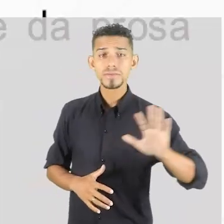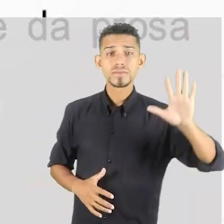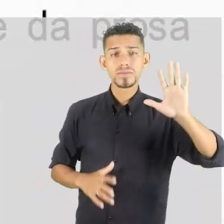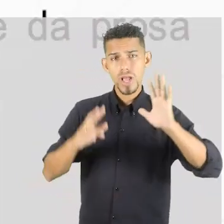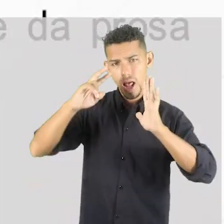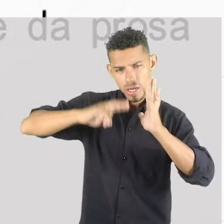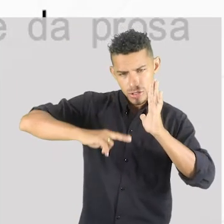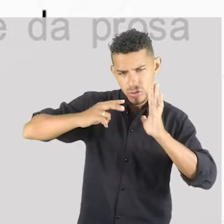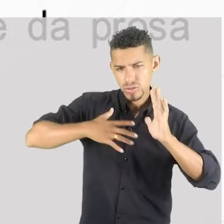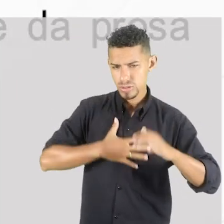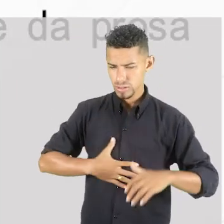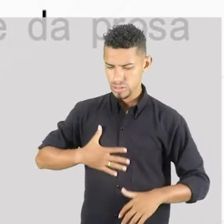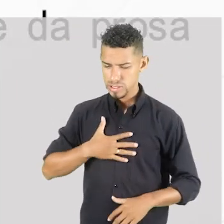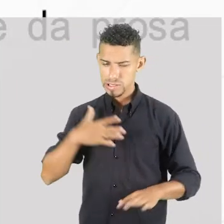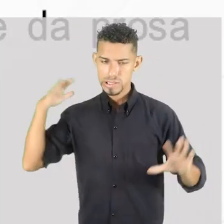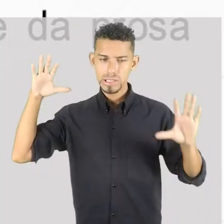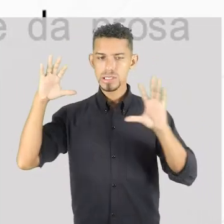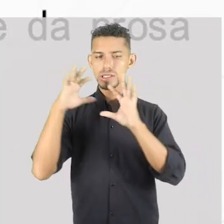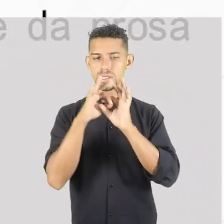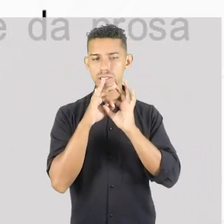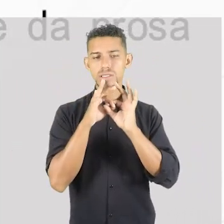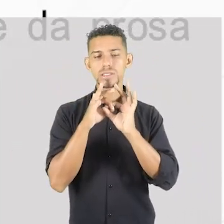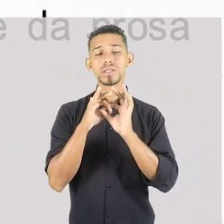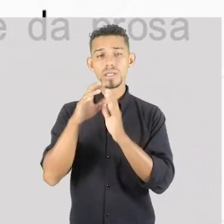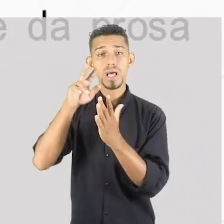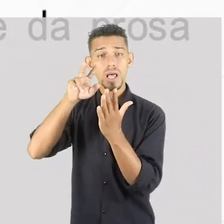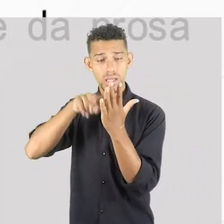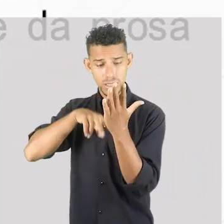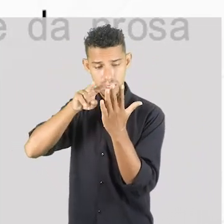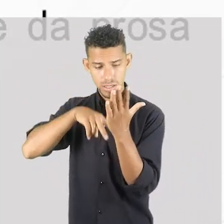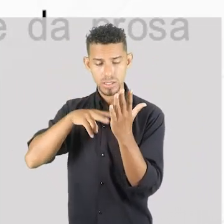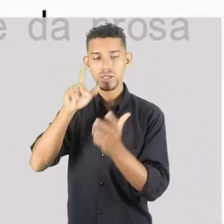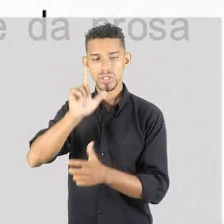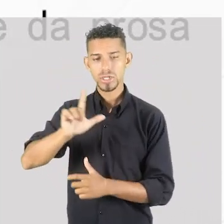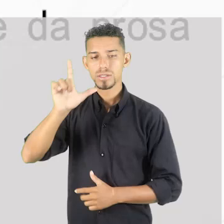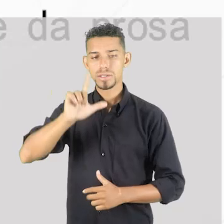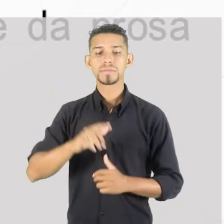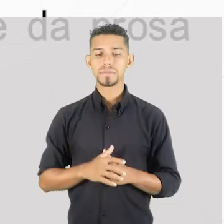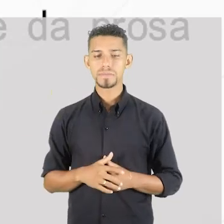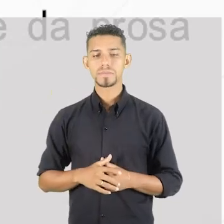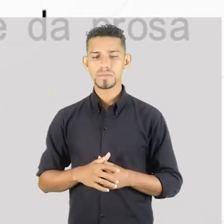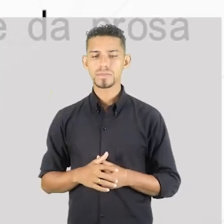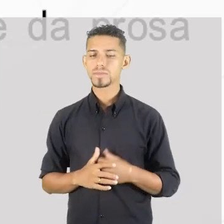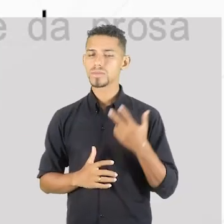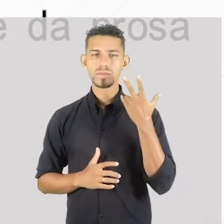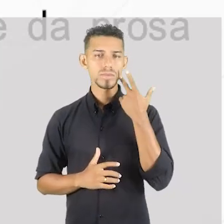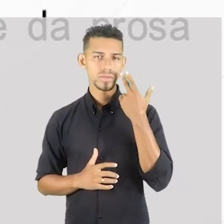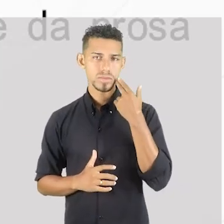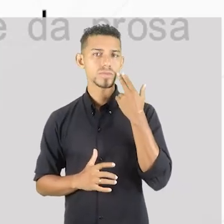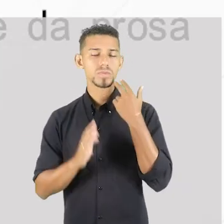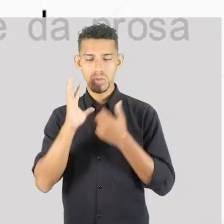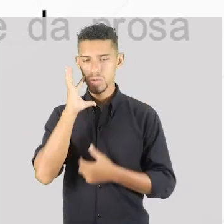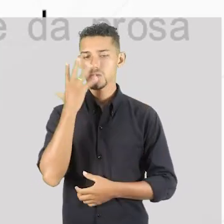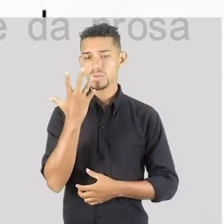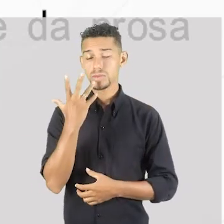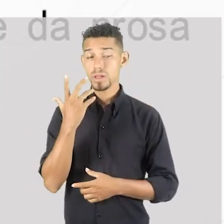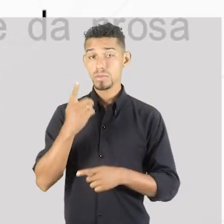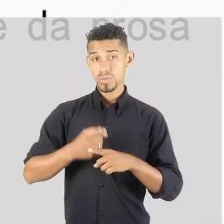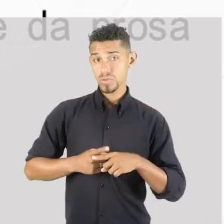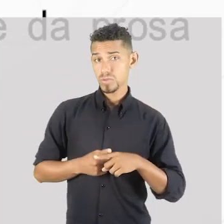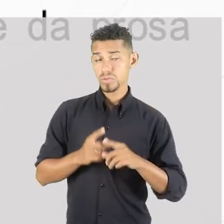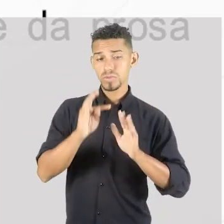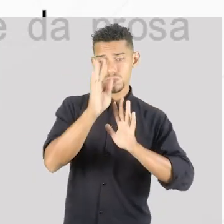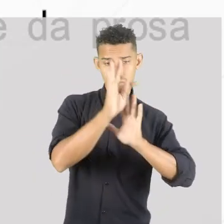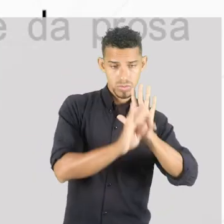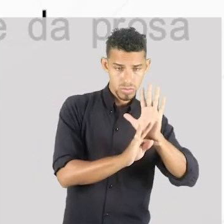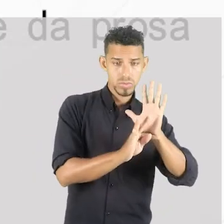prazer associa-se à leitura de literatura. É natural que isso aconteça, pois os textos